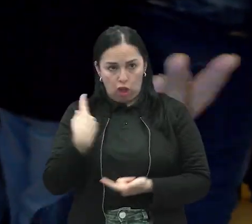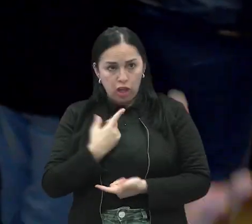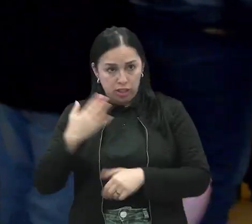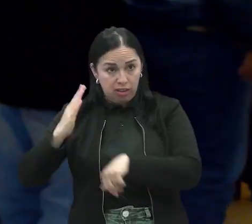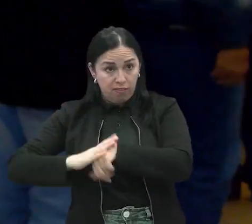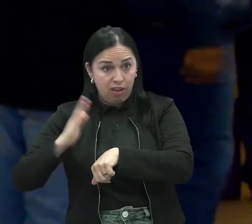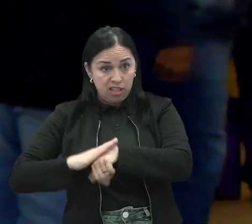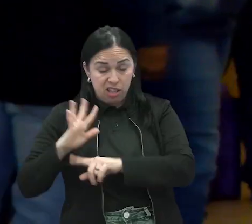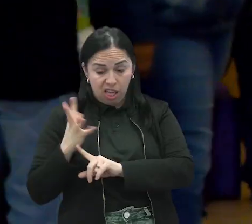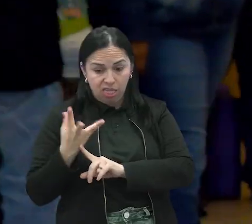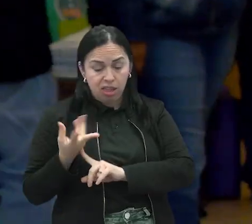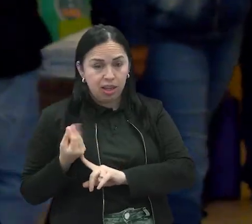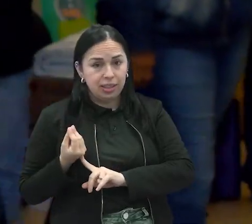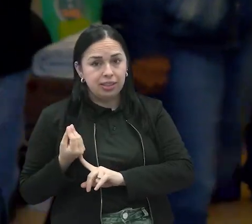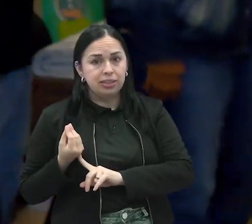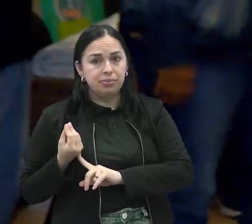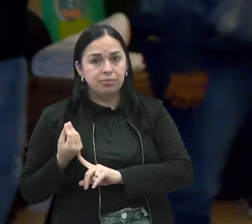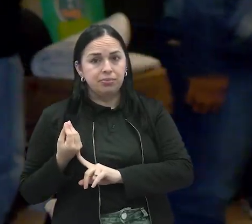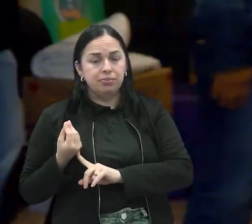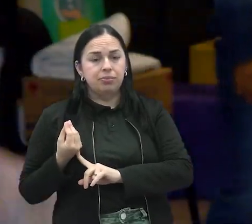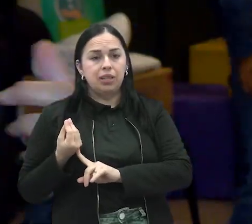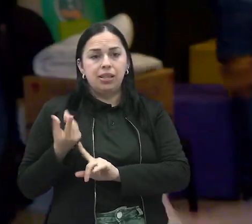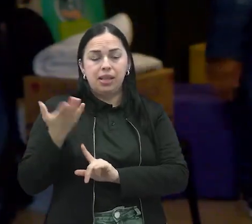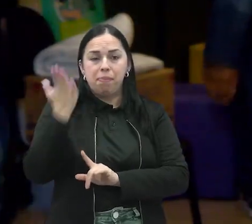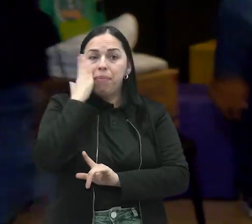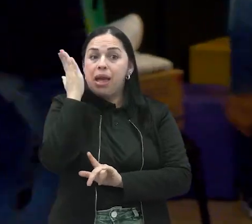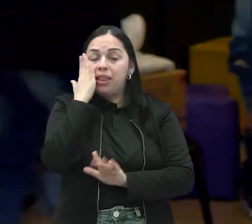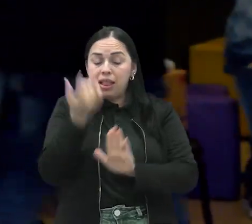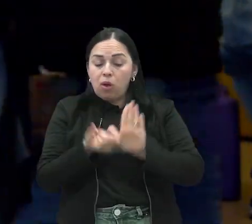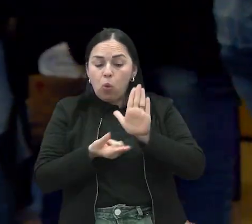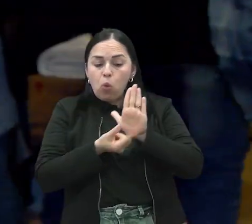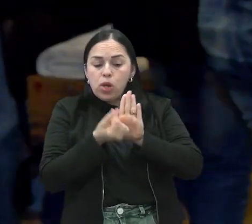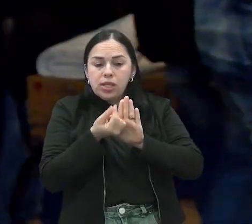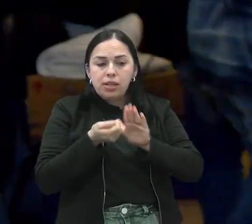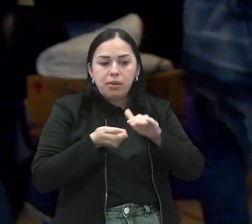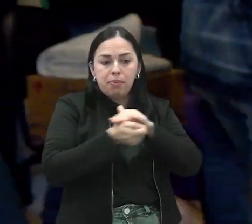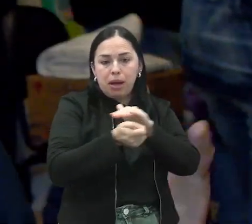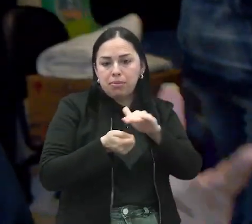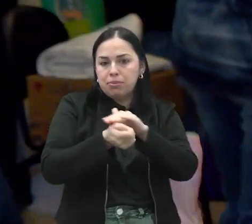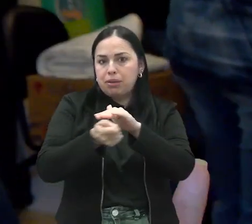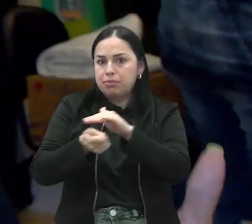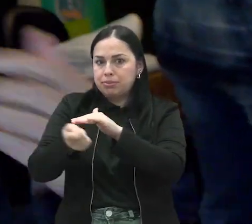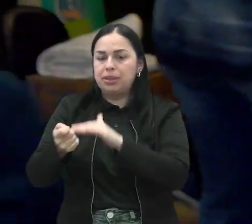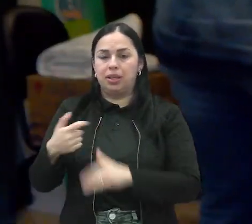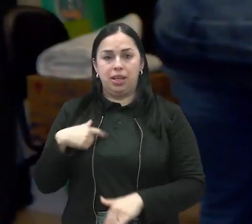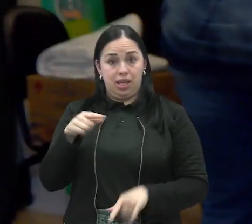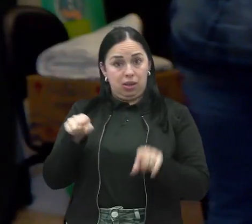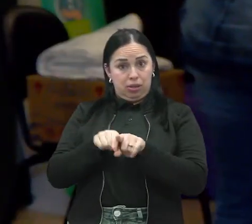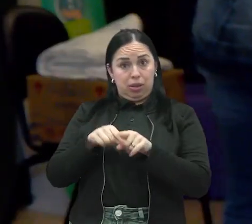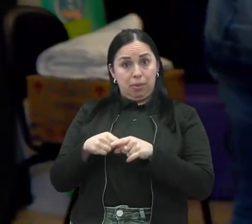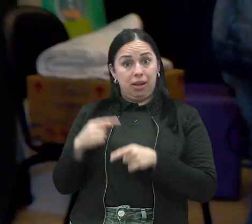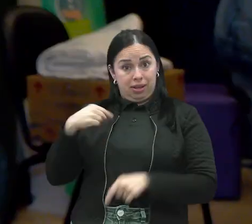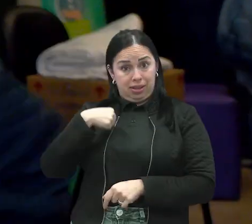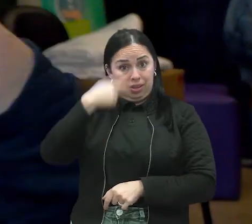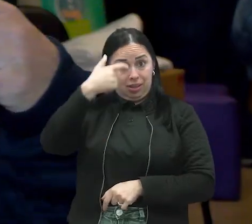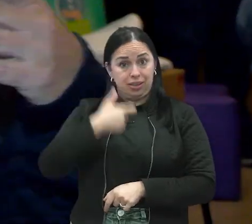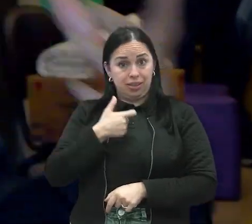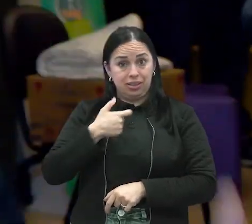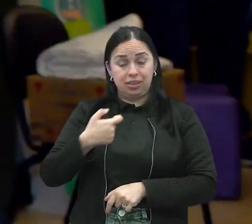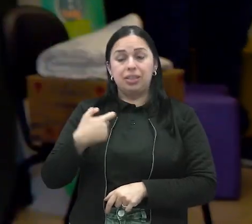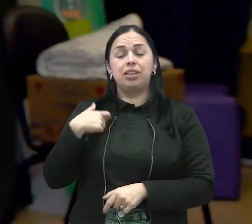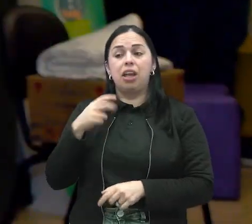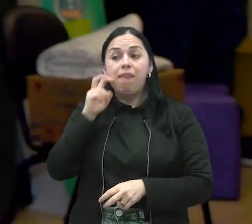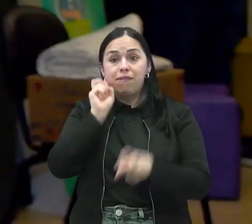nós que fazemos arte, esse orçamento, e também para os munícipes, como eu também sou,